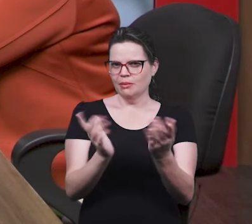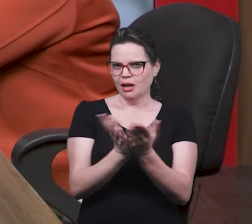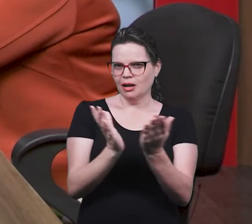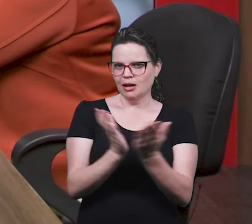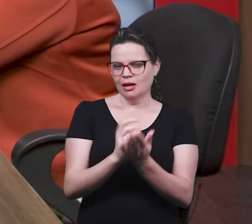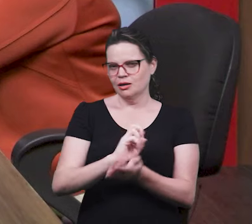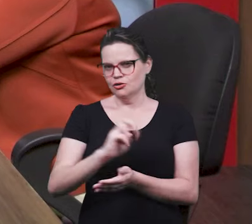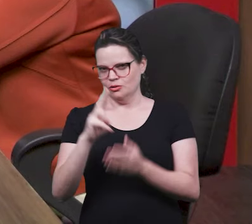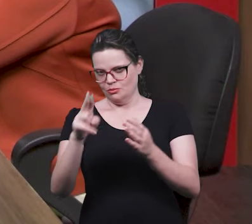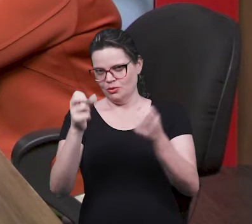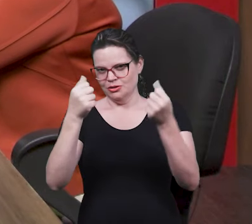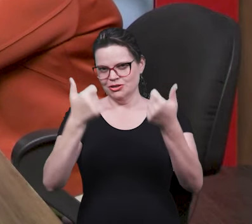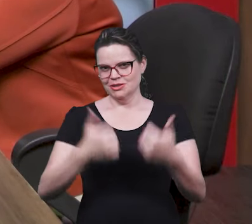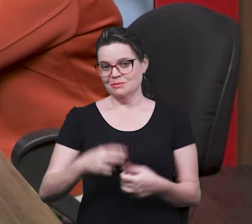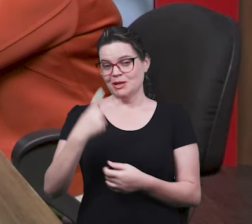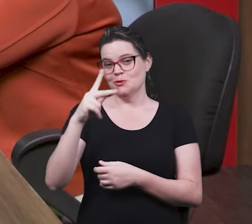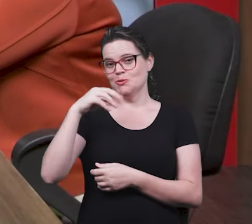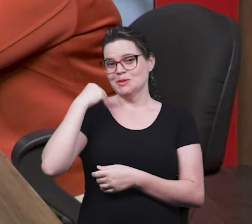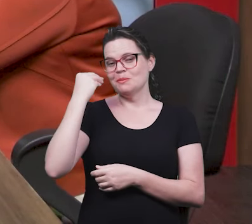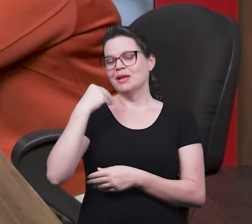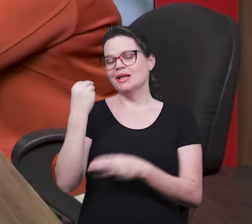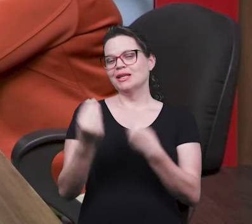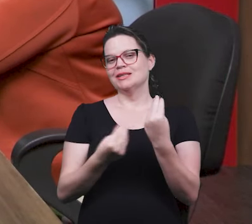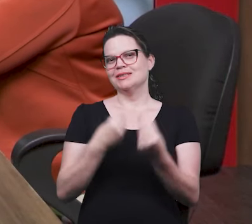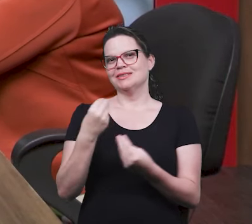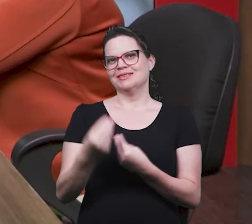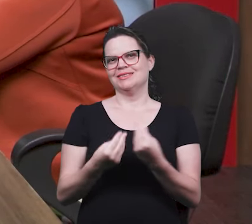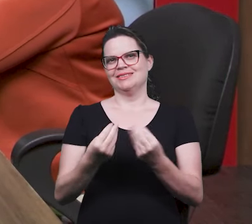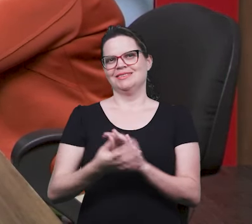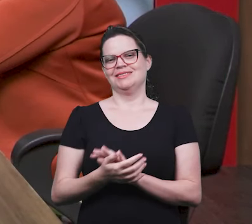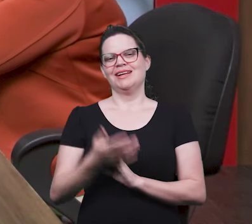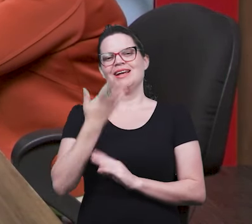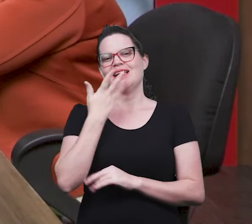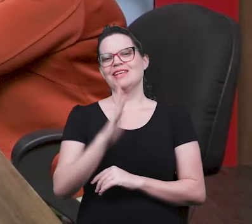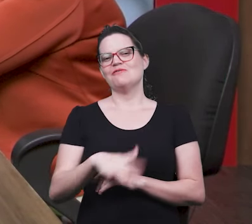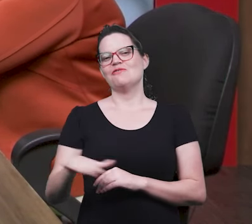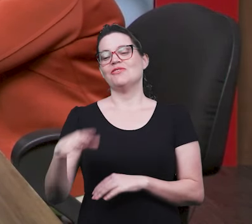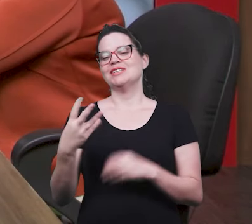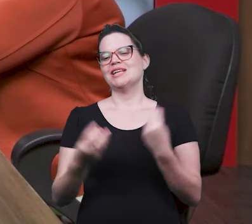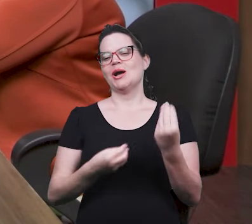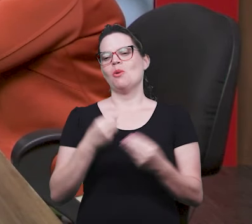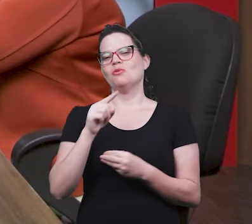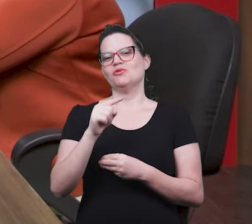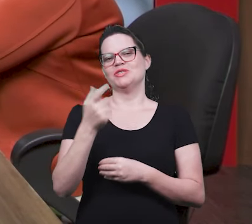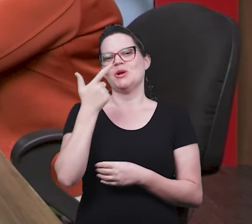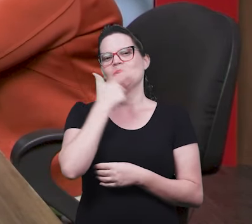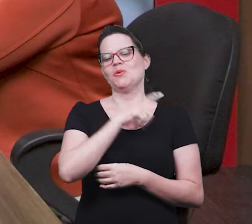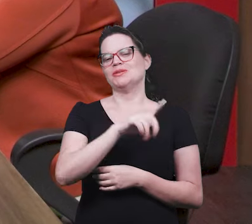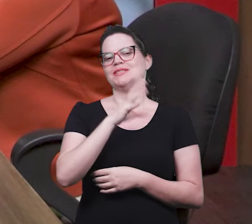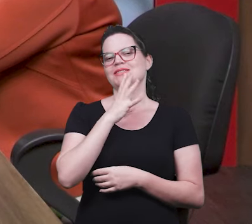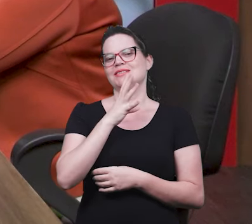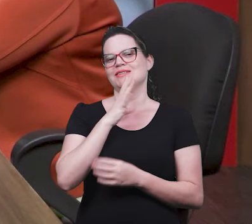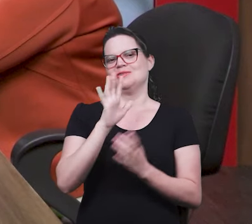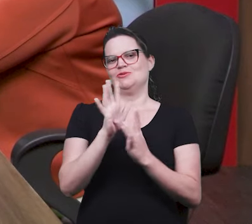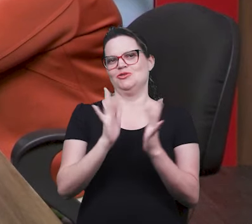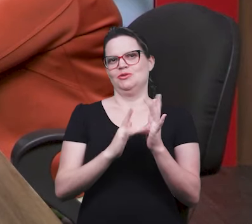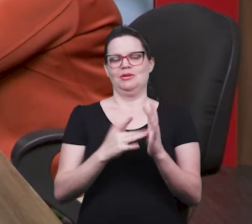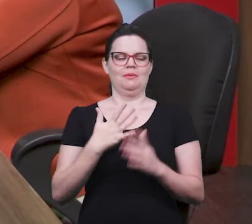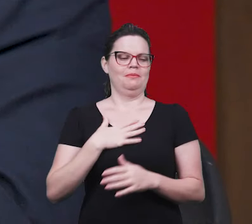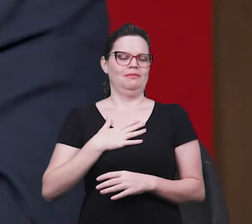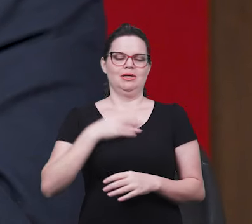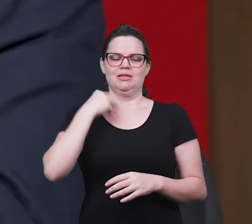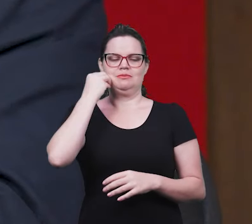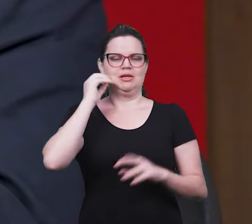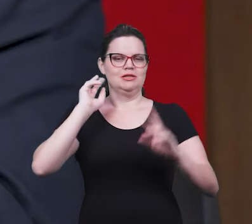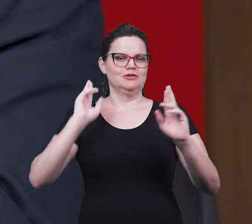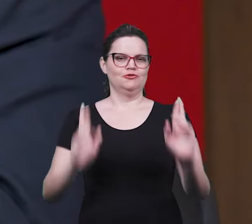falar um pouquinho para nós da sua experiência na infância? Como foi o seu encontro com o Senhor? A minha experiência é totalmente diferente da